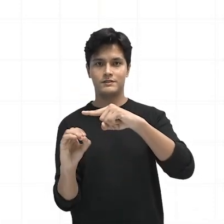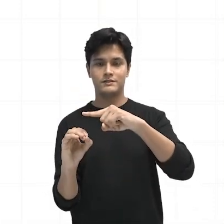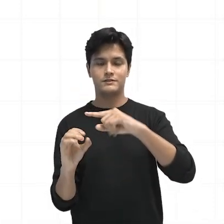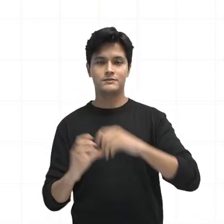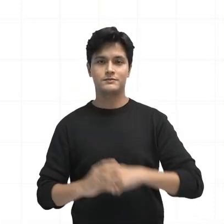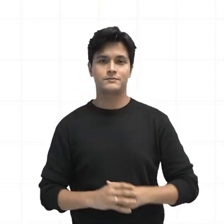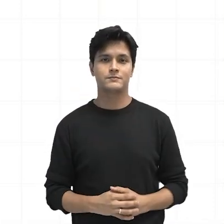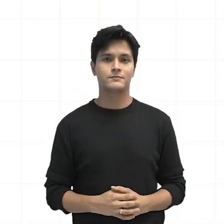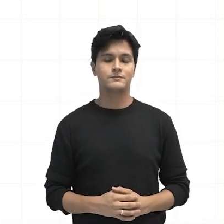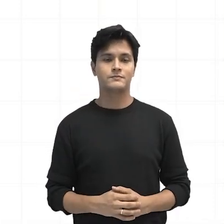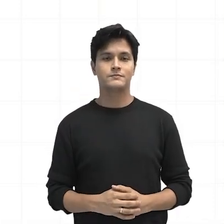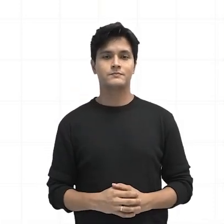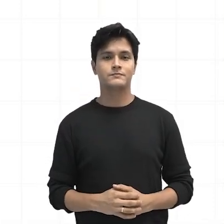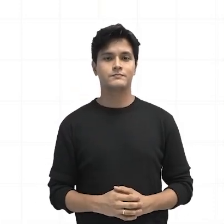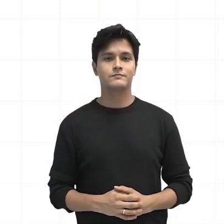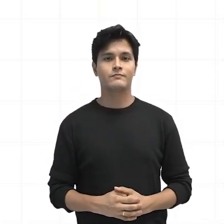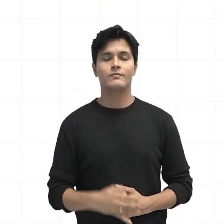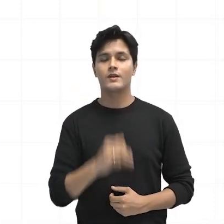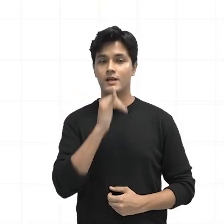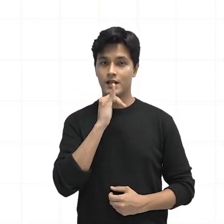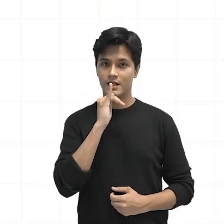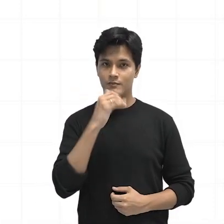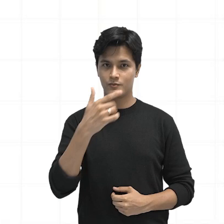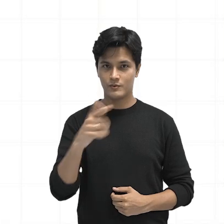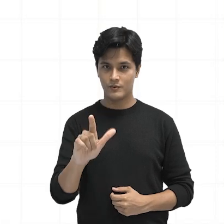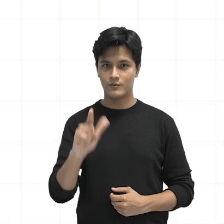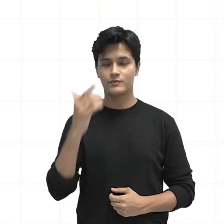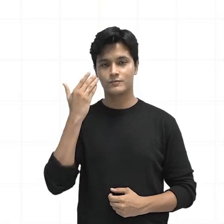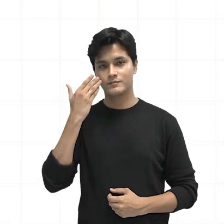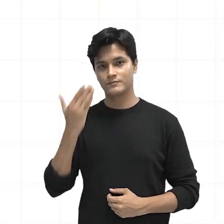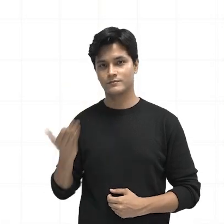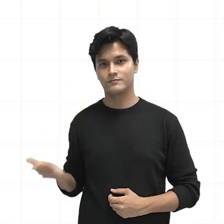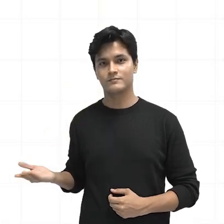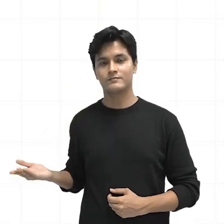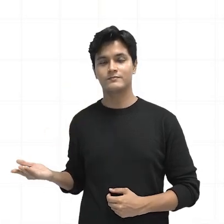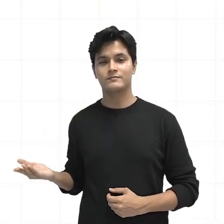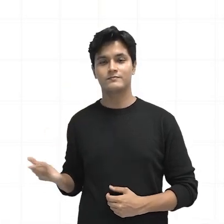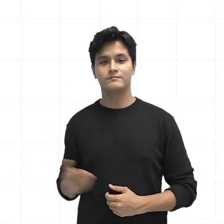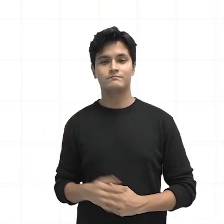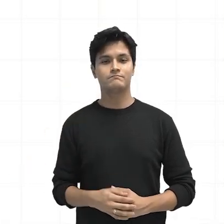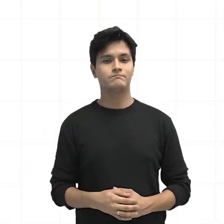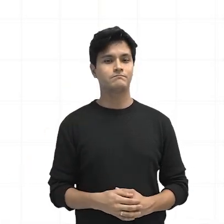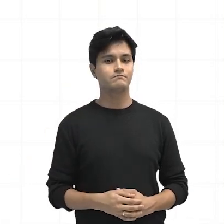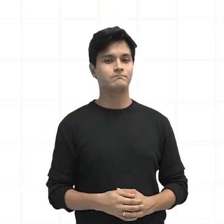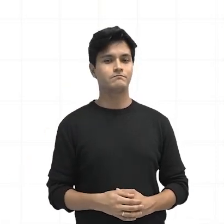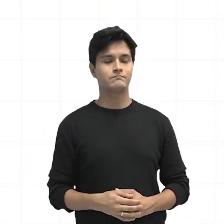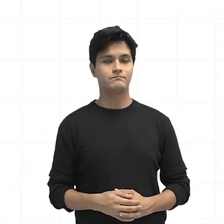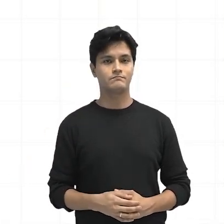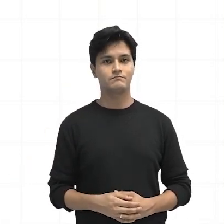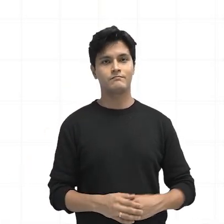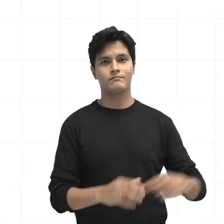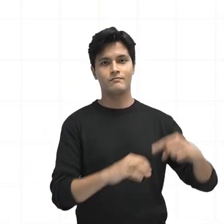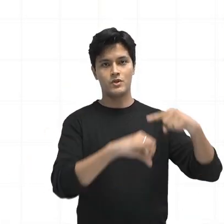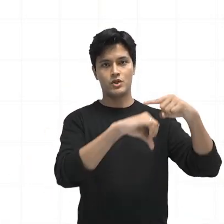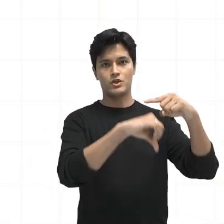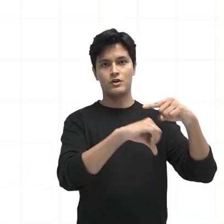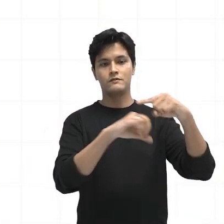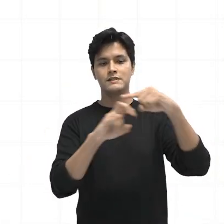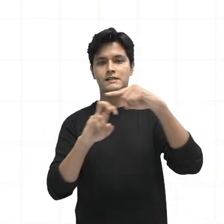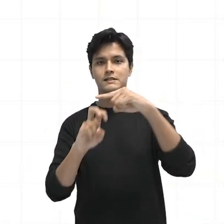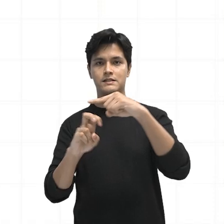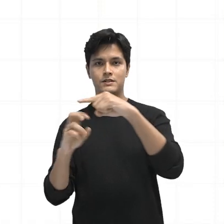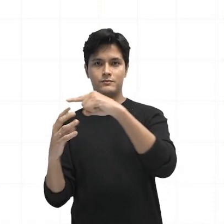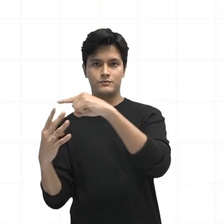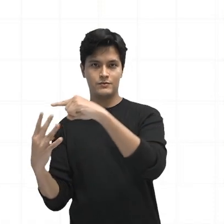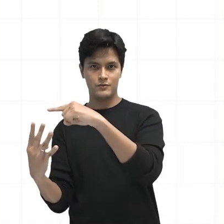23/20. Beleza? Temos mais um exemplo aqui, ó. Vejamos. 9, 5 e 4.